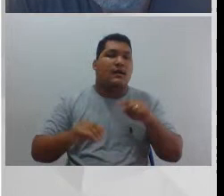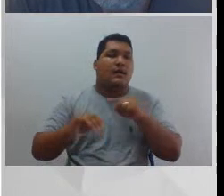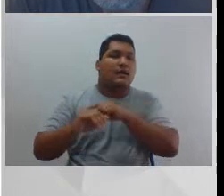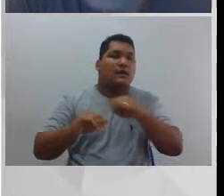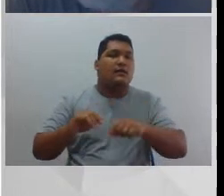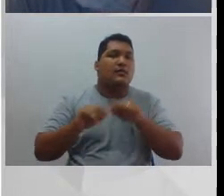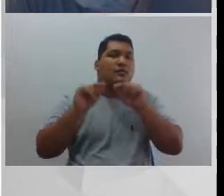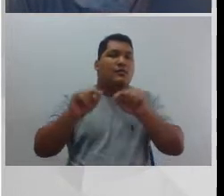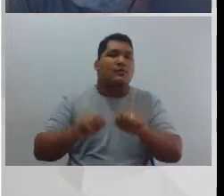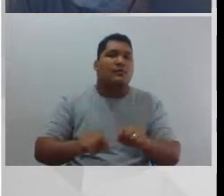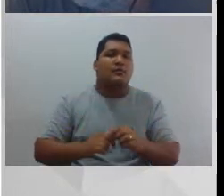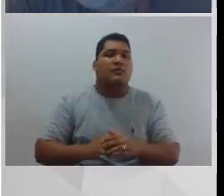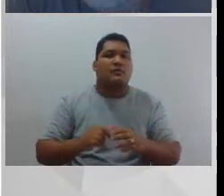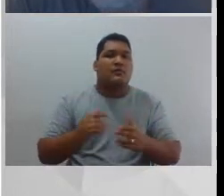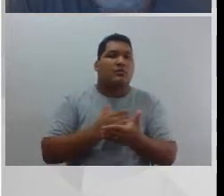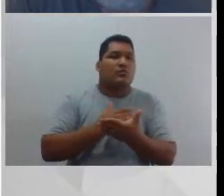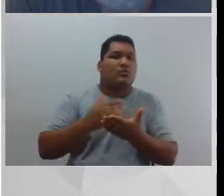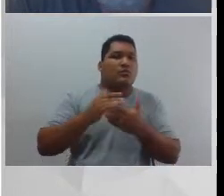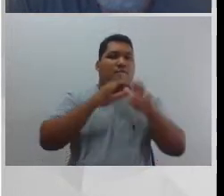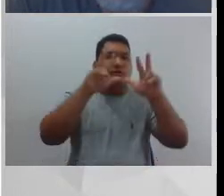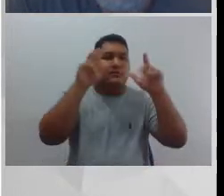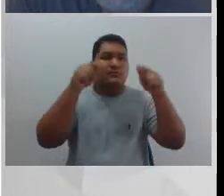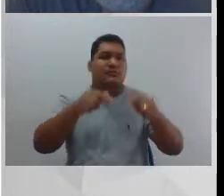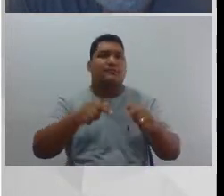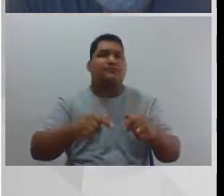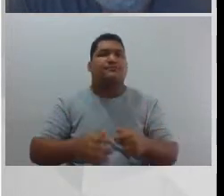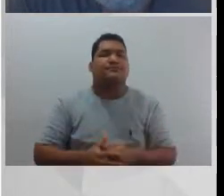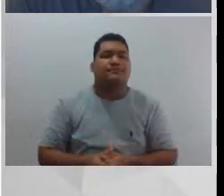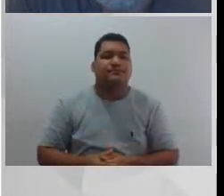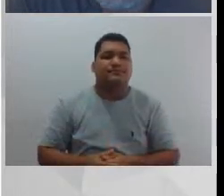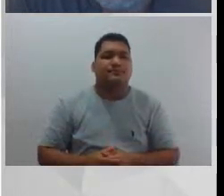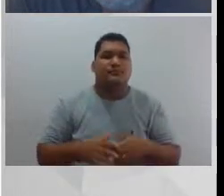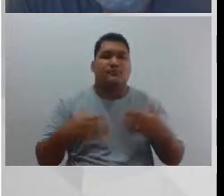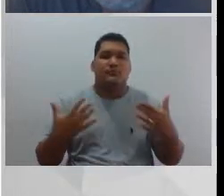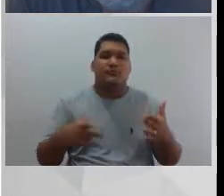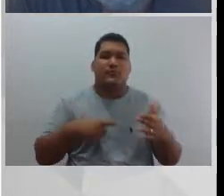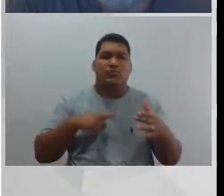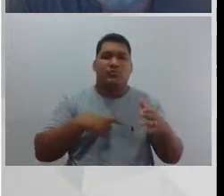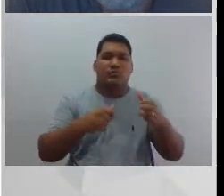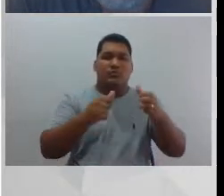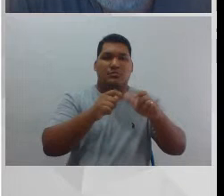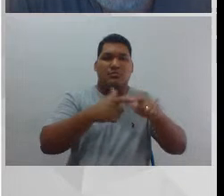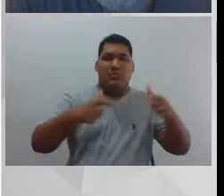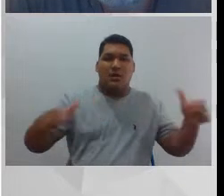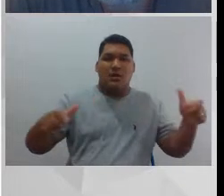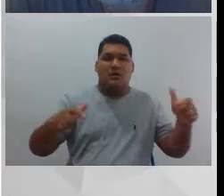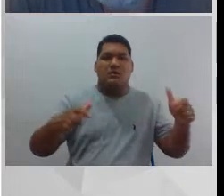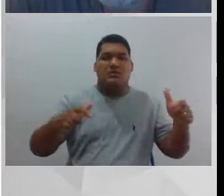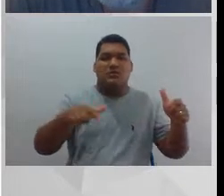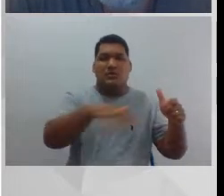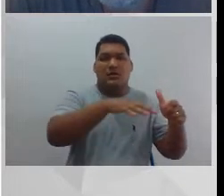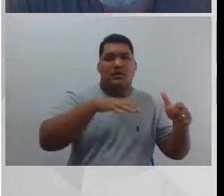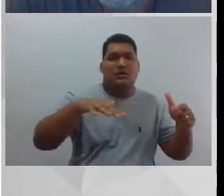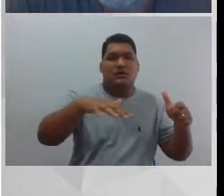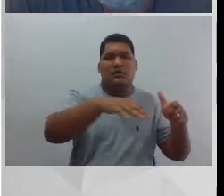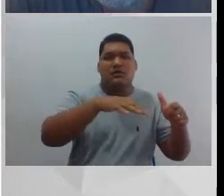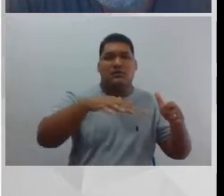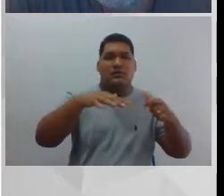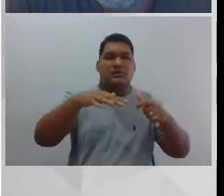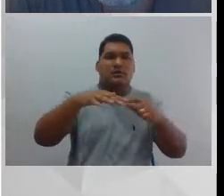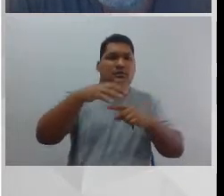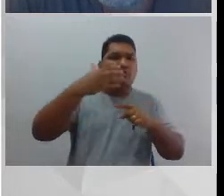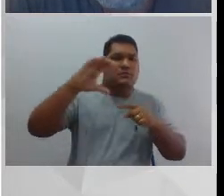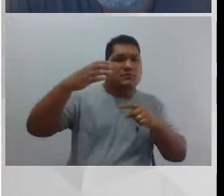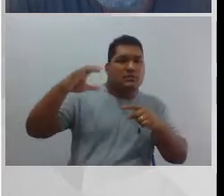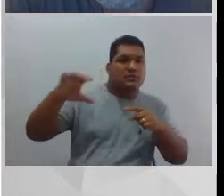vai se iniciar nesse assunto, né? Então, existe uma grande área da ciência, que é a